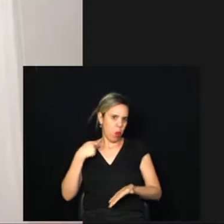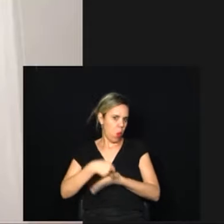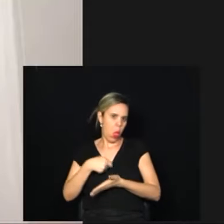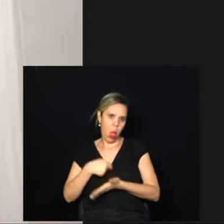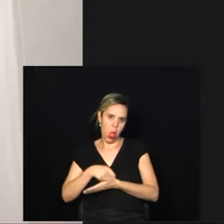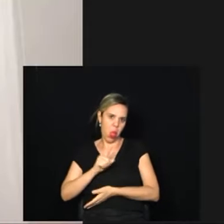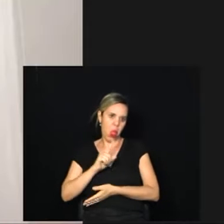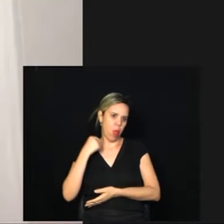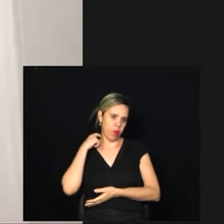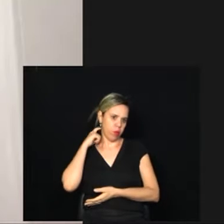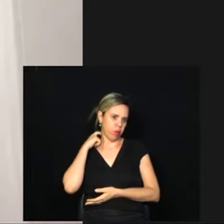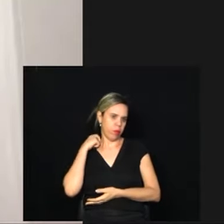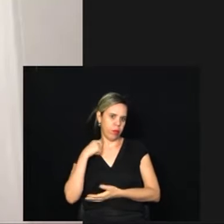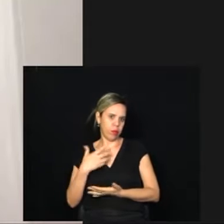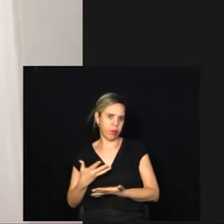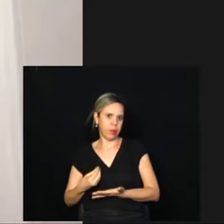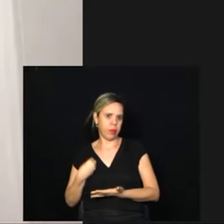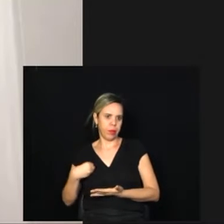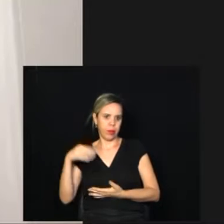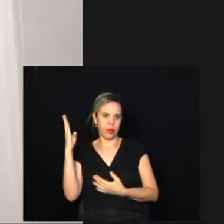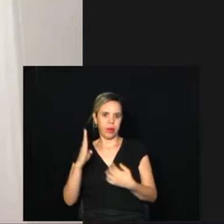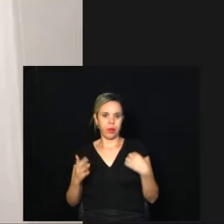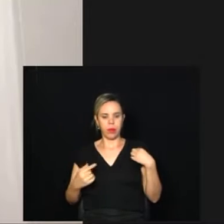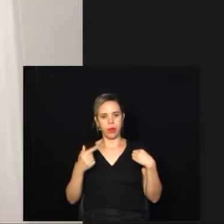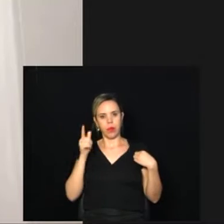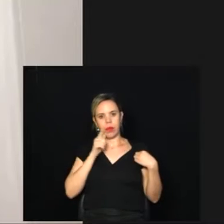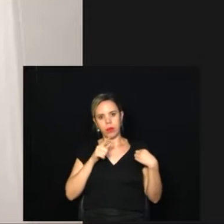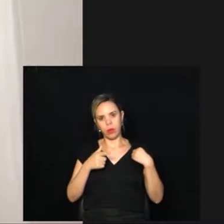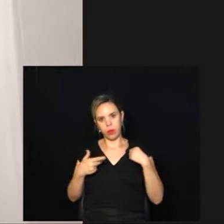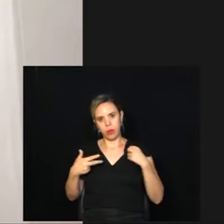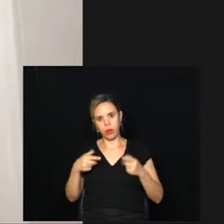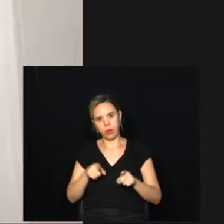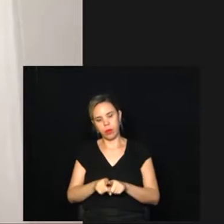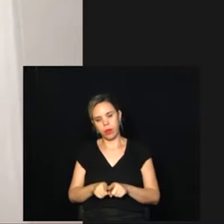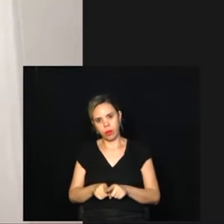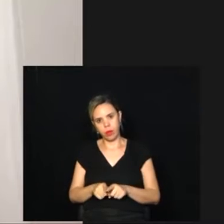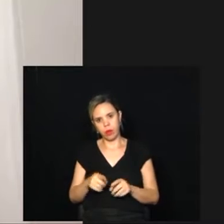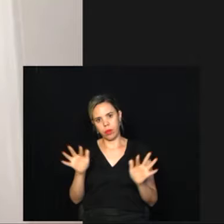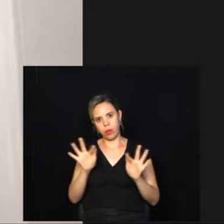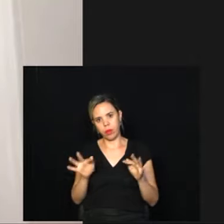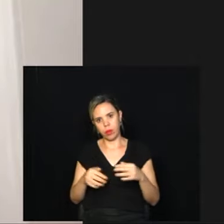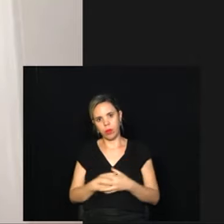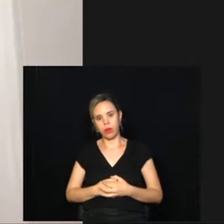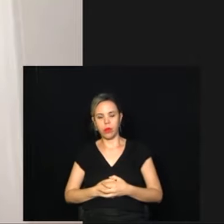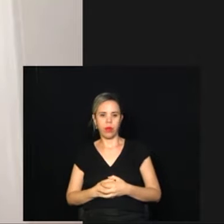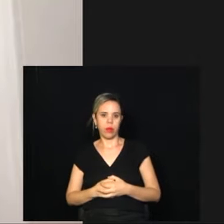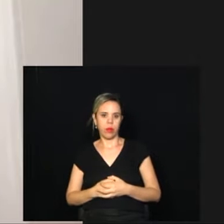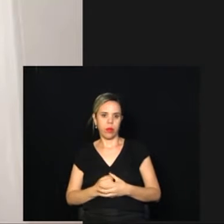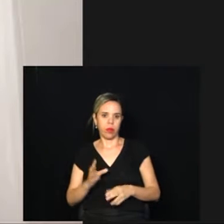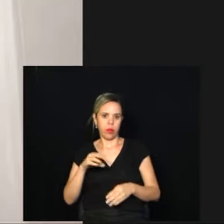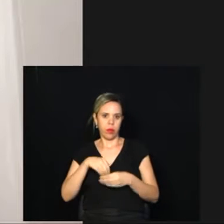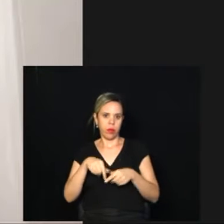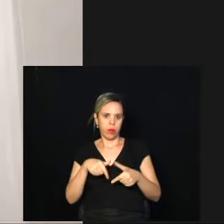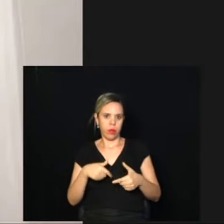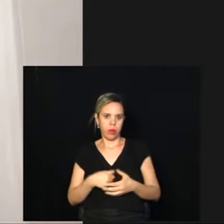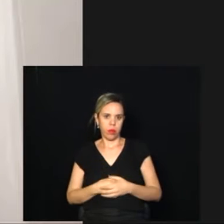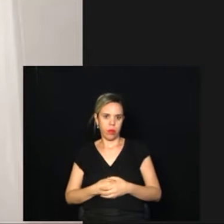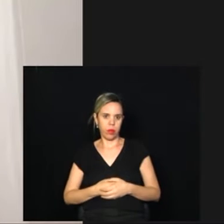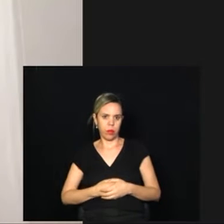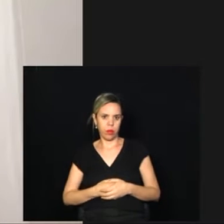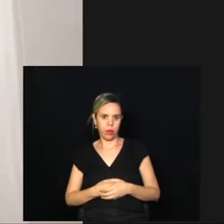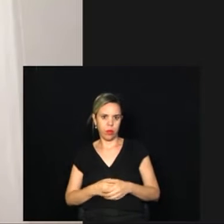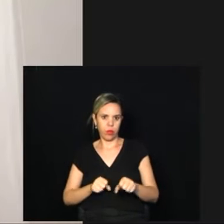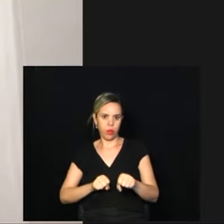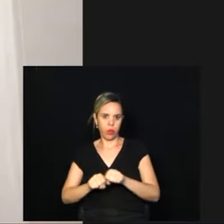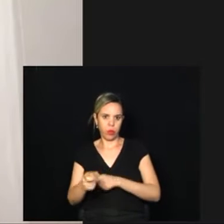tanto. E vivendo no Brasil, eu conquistei algumas coisas assim que me deixaram muito feliz, inclusive dentro do meu trabalho. Me